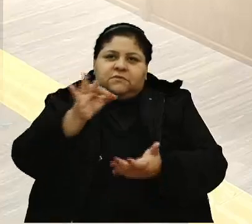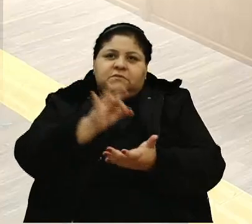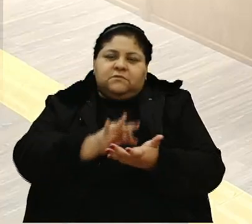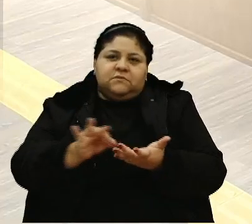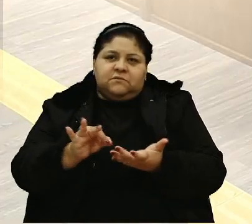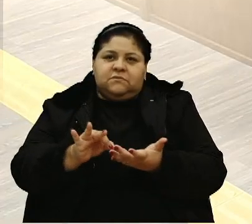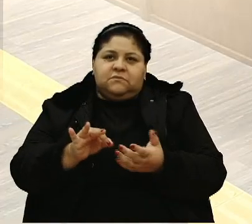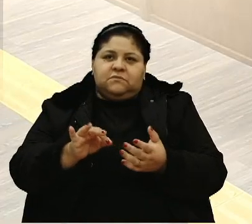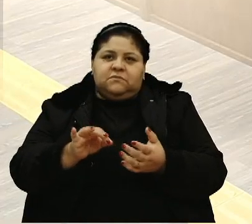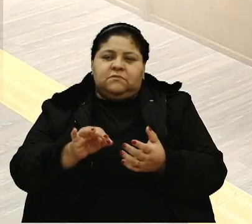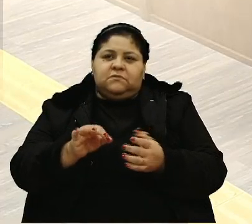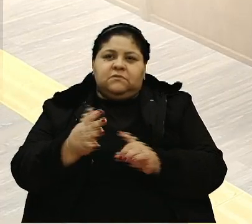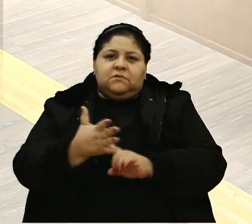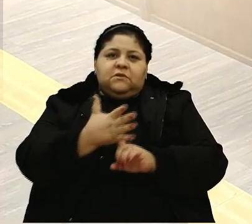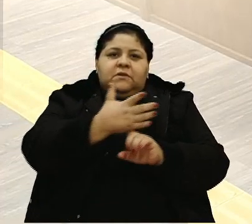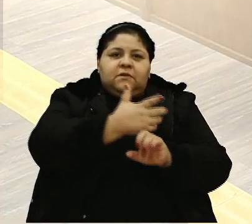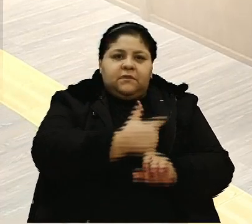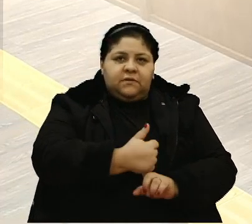bancada Republicanos.